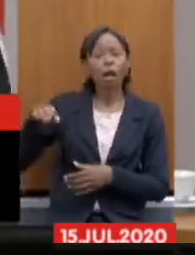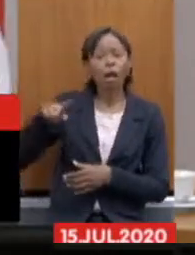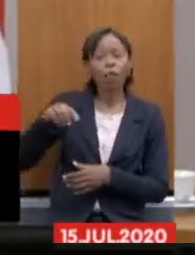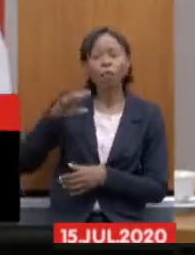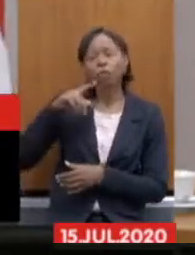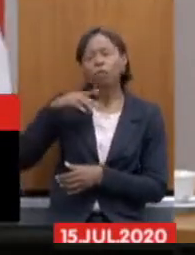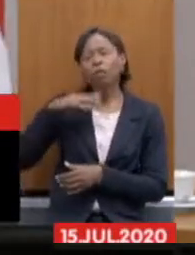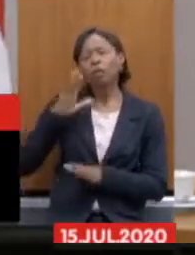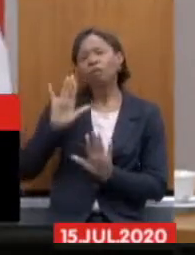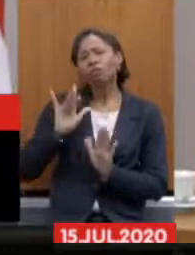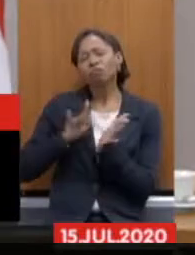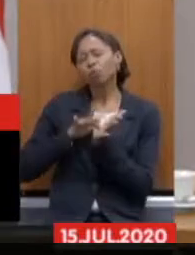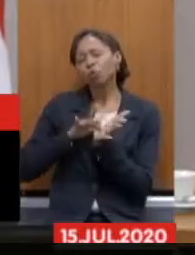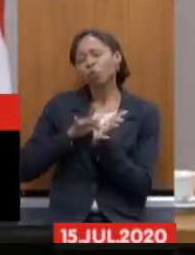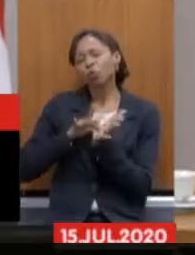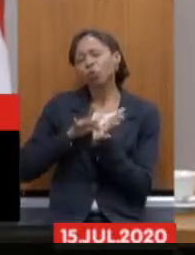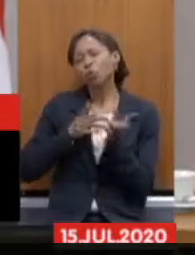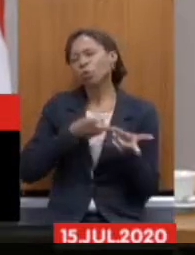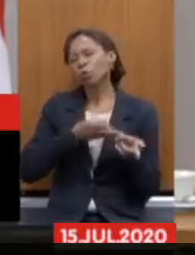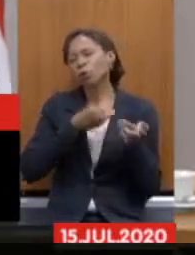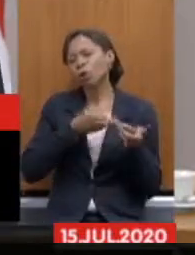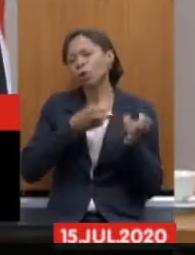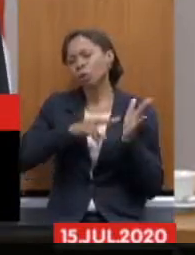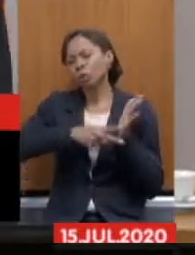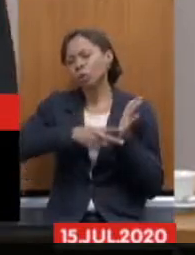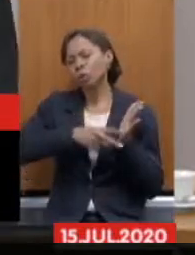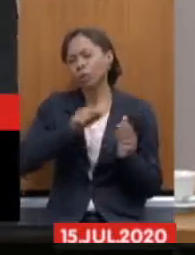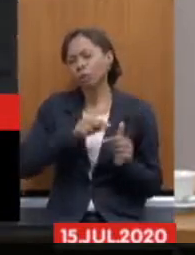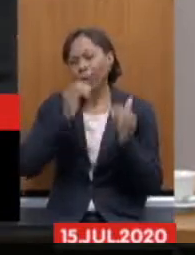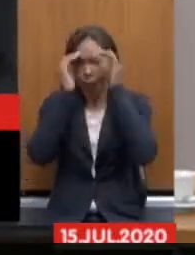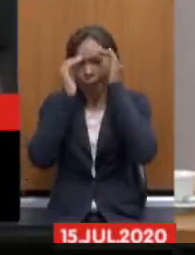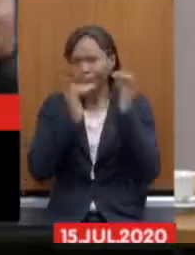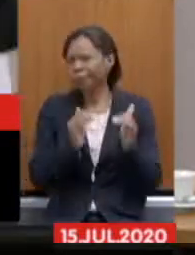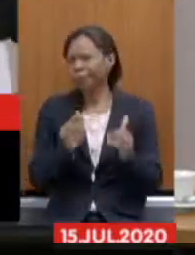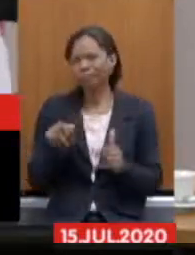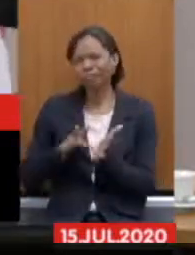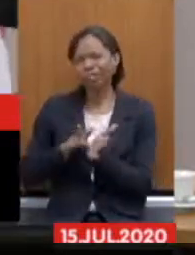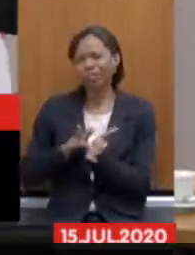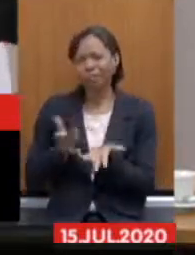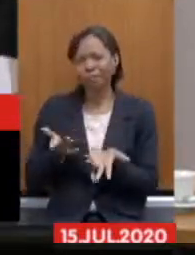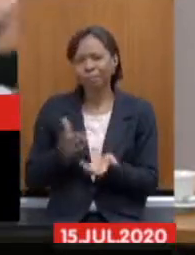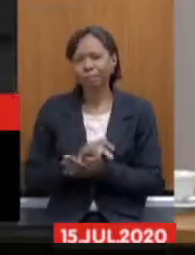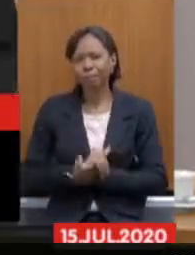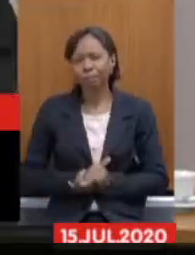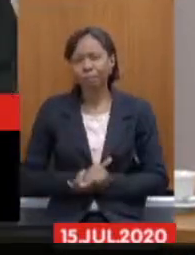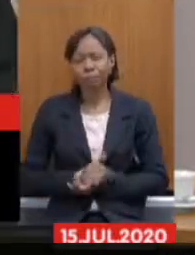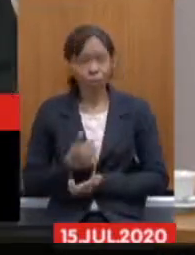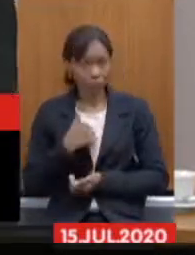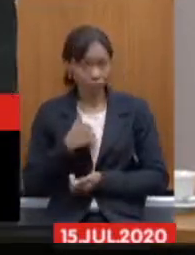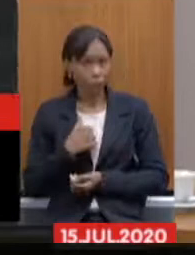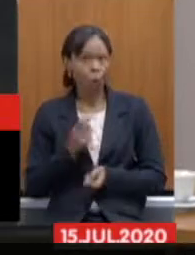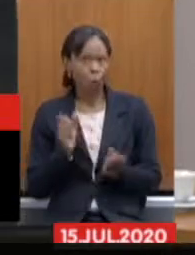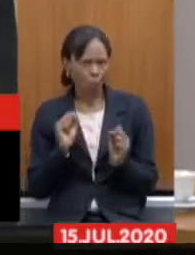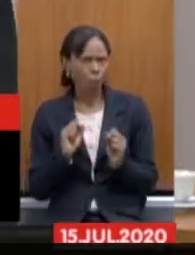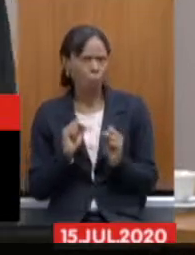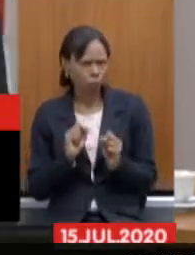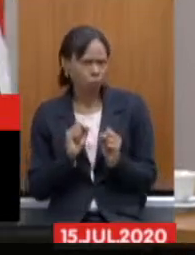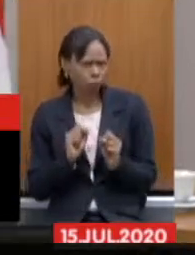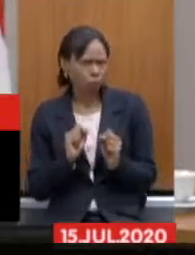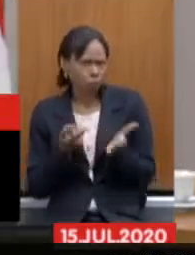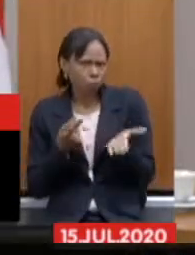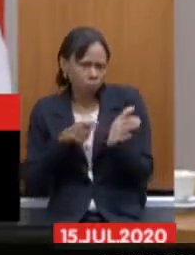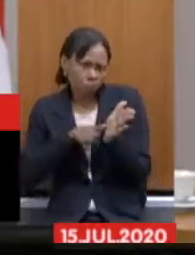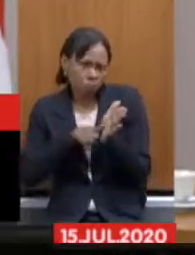que ouviram o sindicato bom então eu poderia vejam bem eu poderia